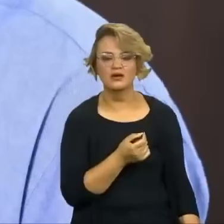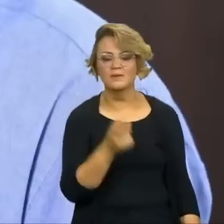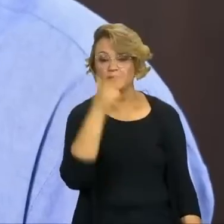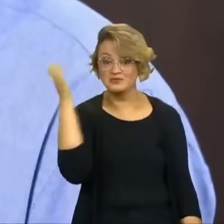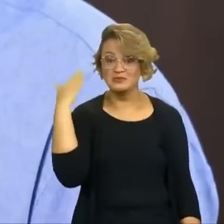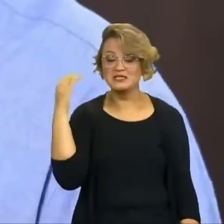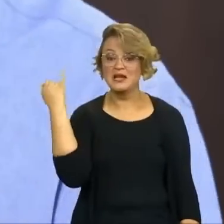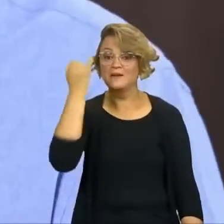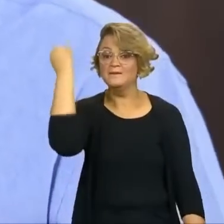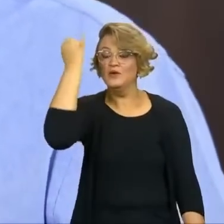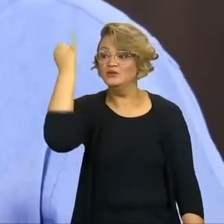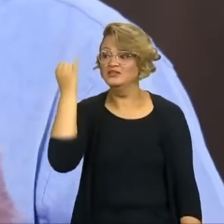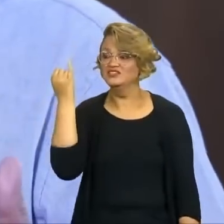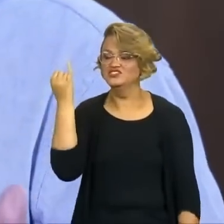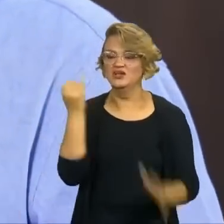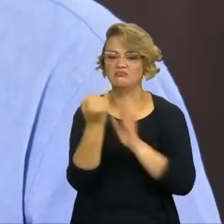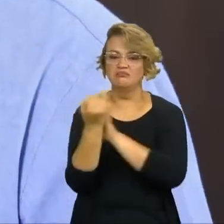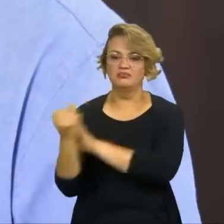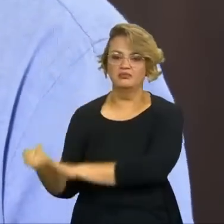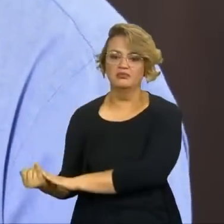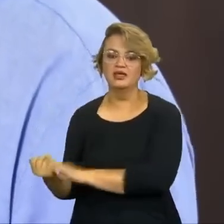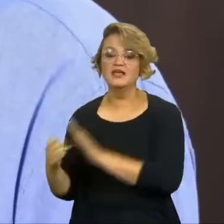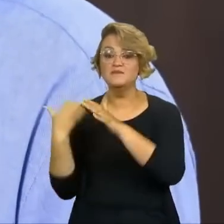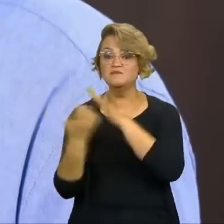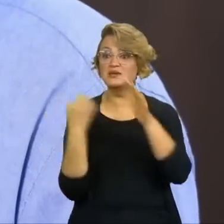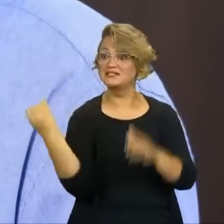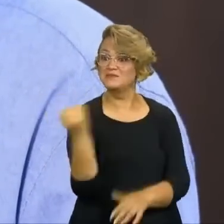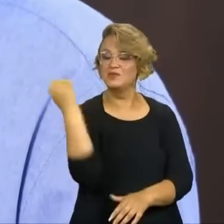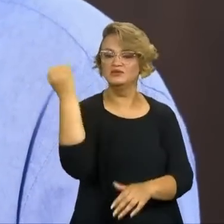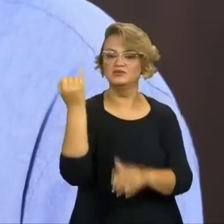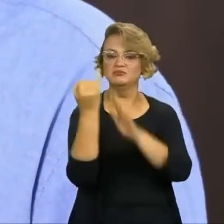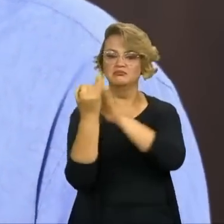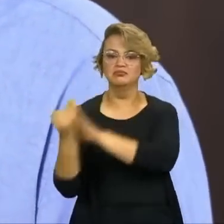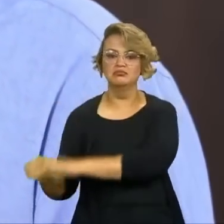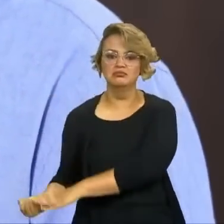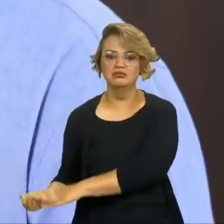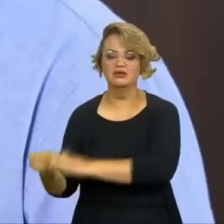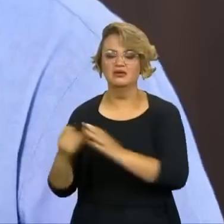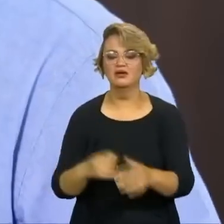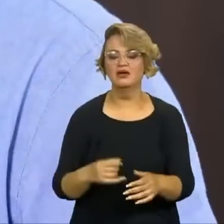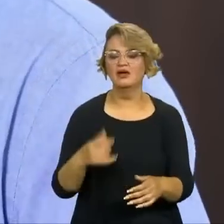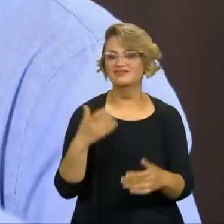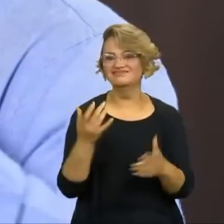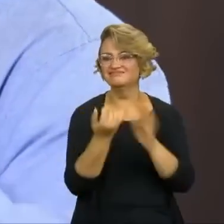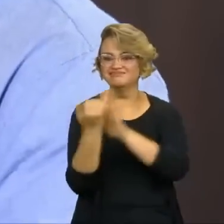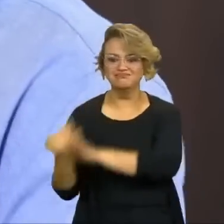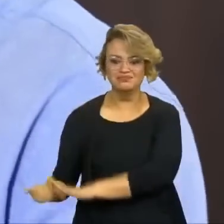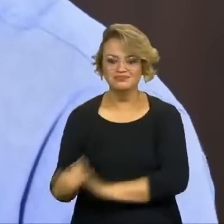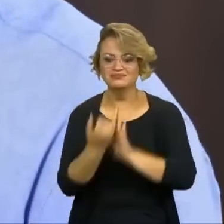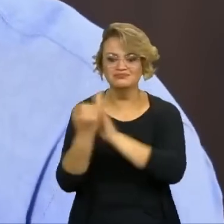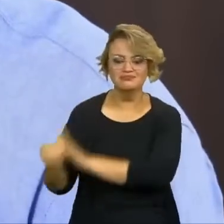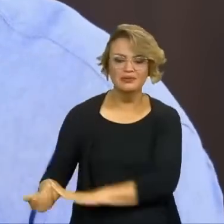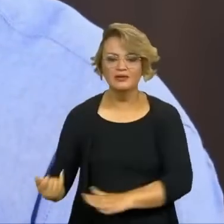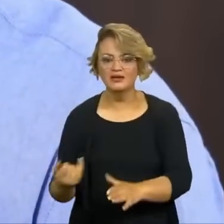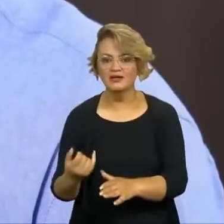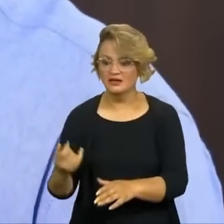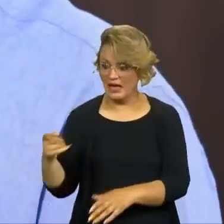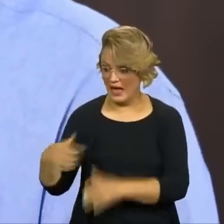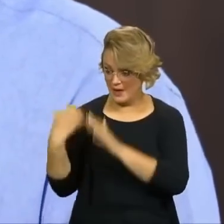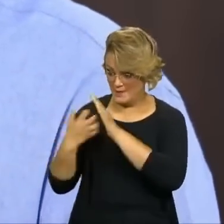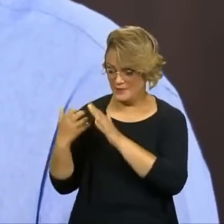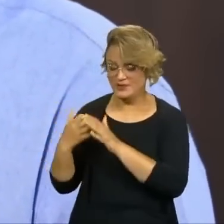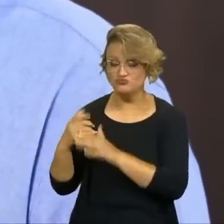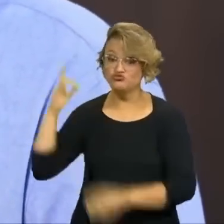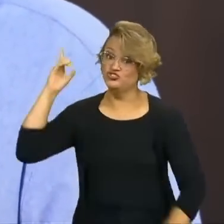pó. Muitas empresas importantes se destruiu. Ou seja, você poderia punir a empresa. Diretor, mas... Por